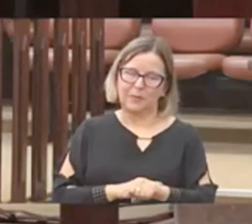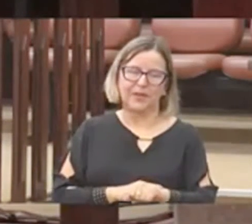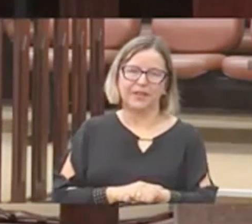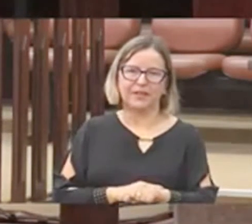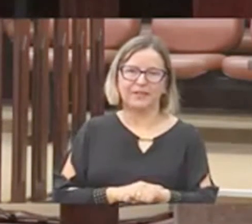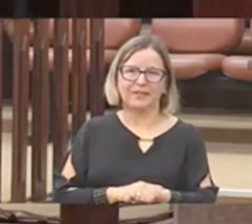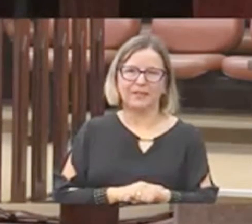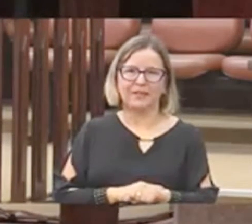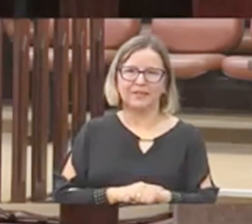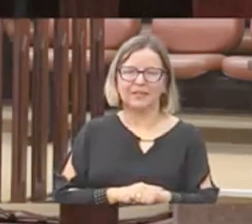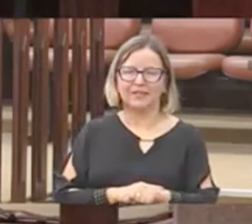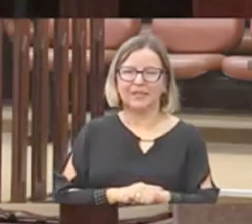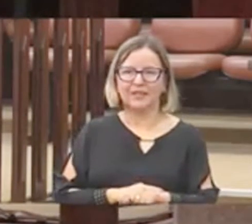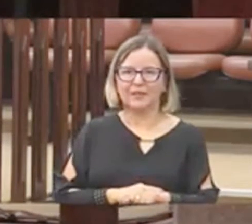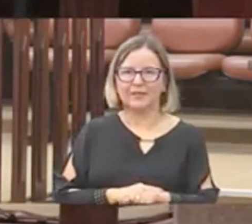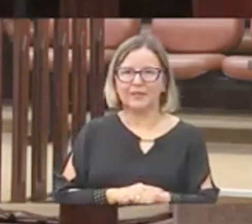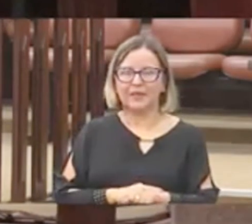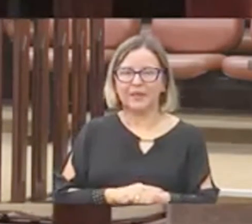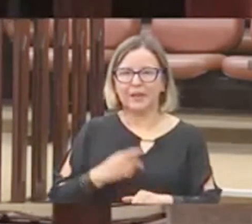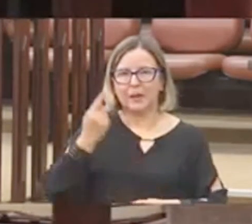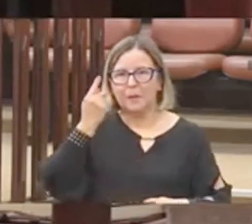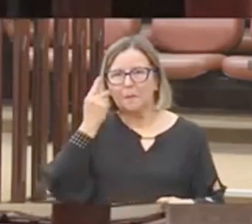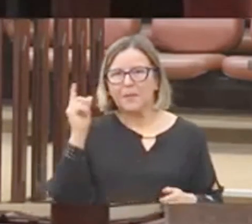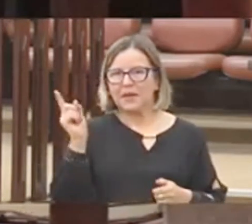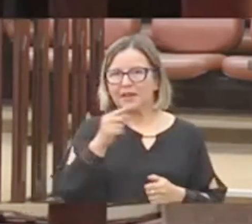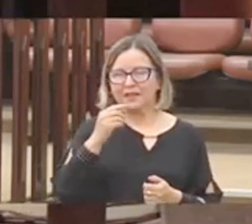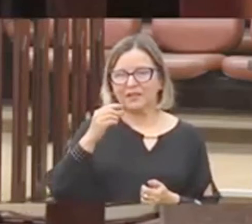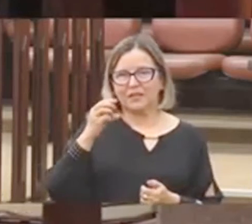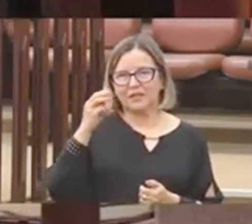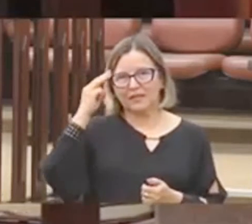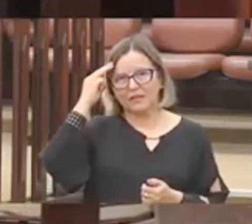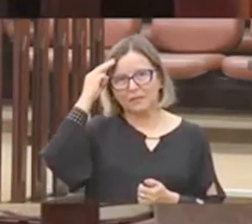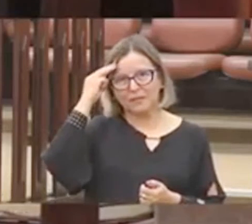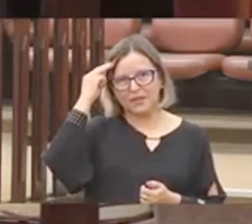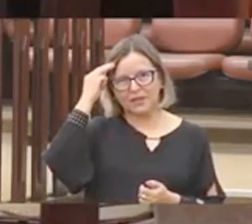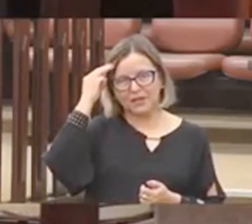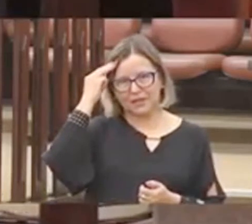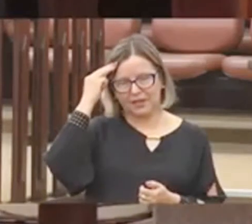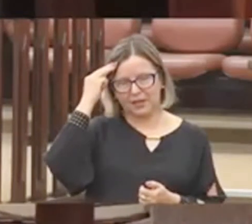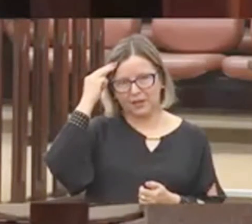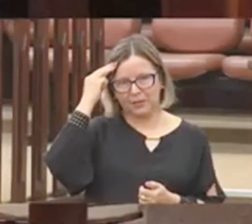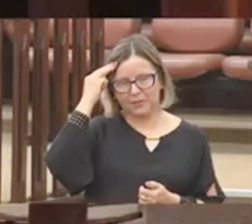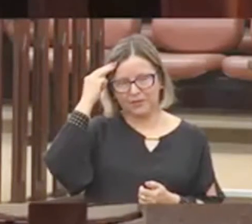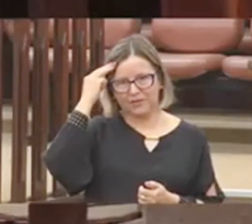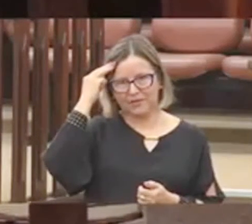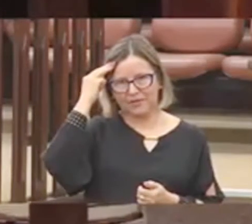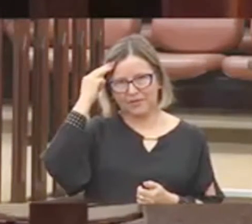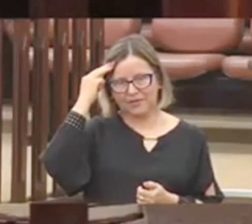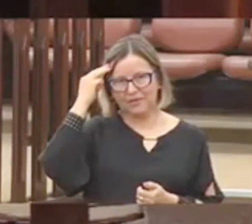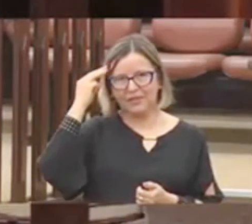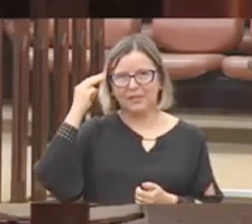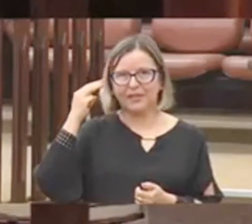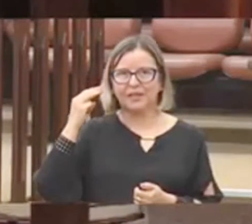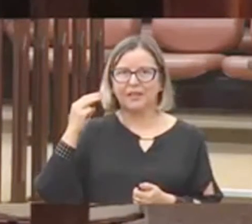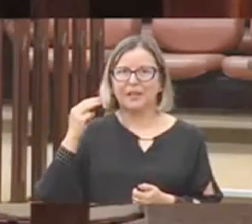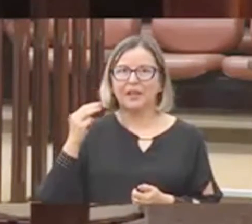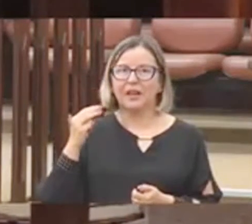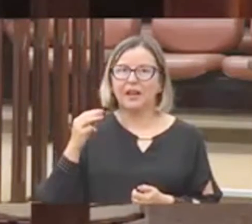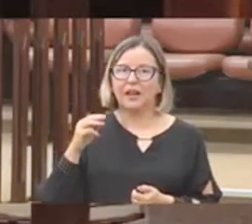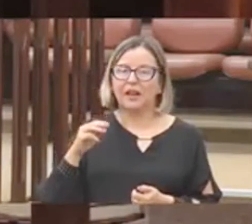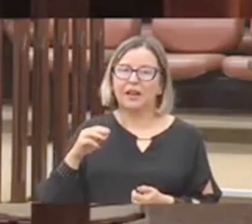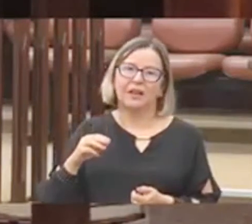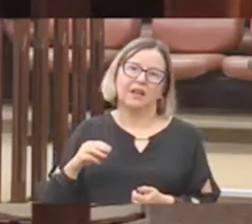possa fazer uma autoanálise daquilo que nós cremos e daquilo que nós somos.